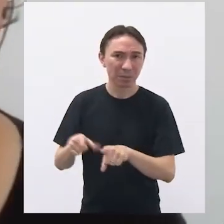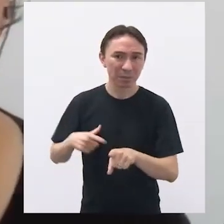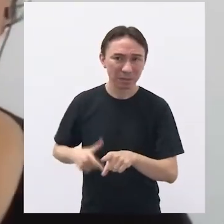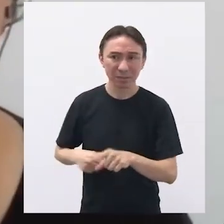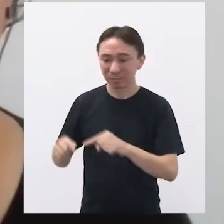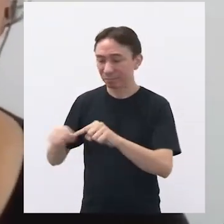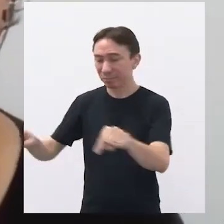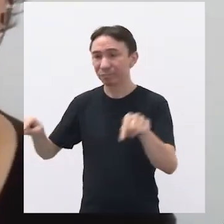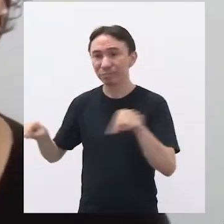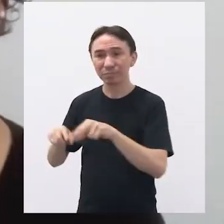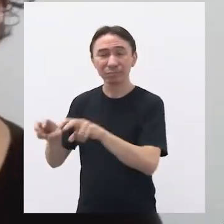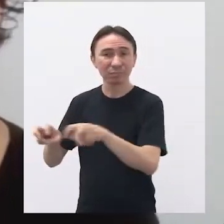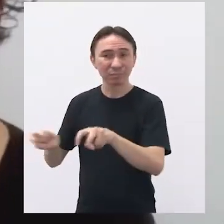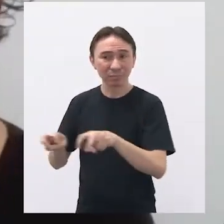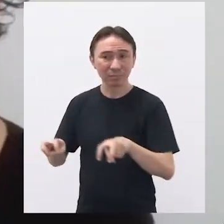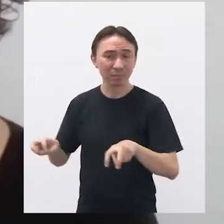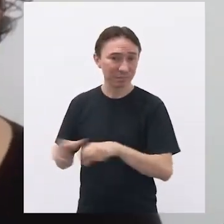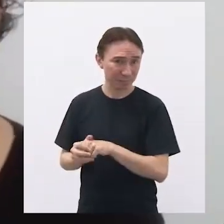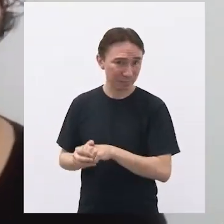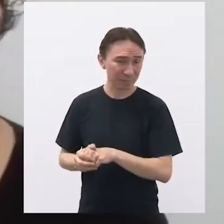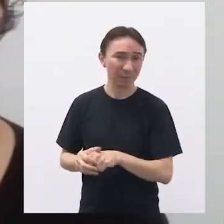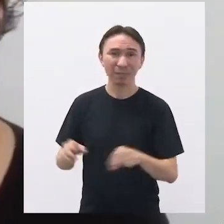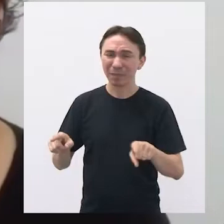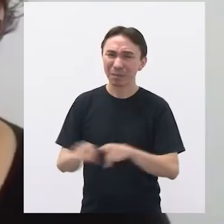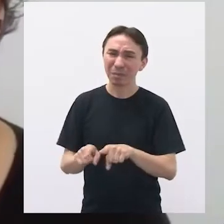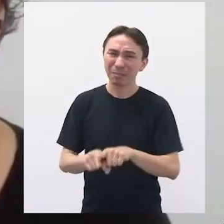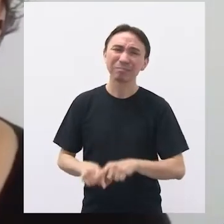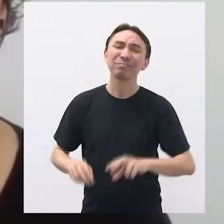Relacionado aí com as diretrizes curriculares,